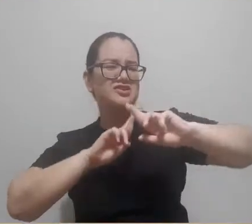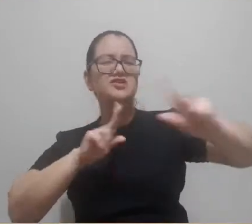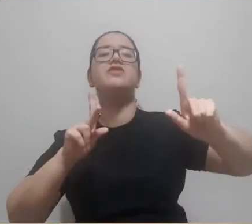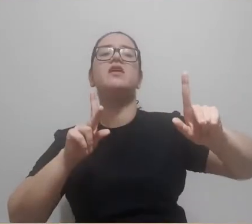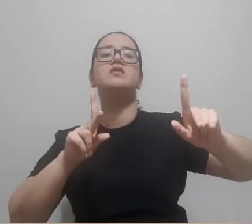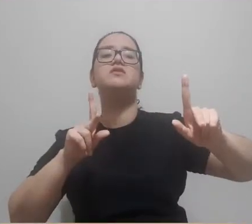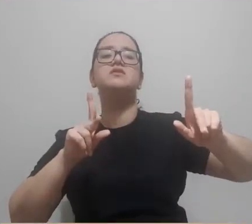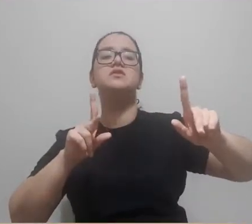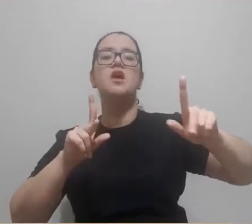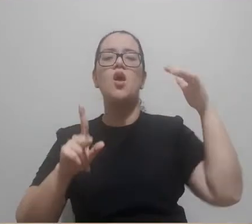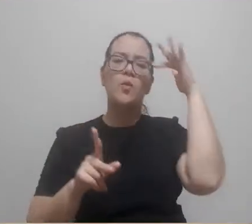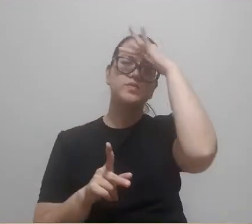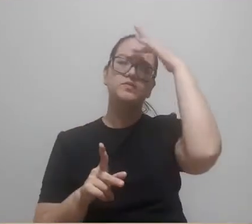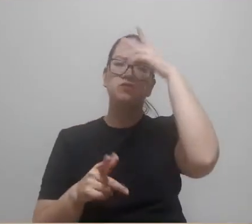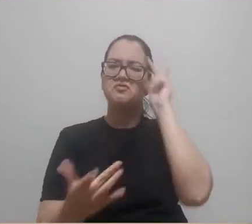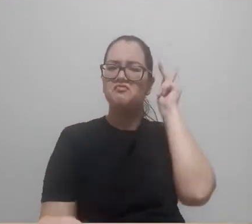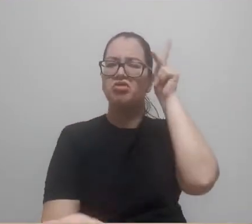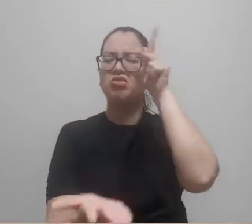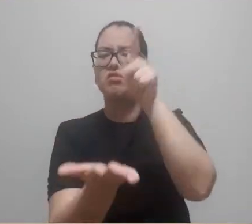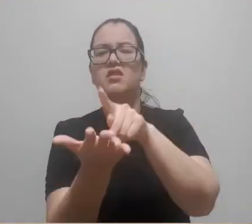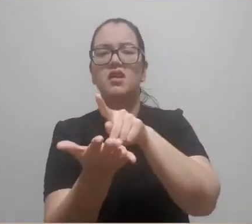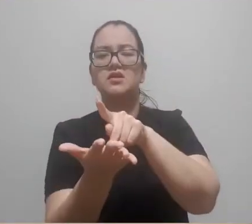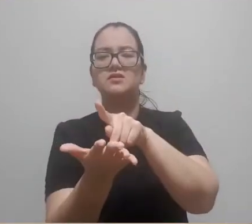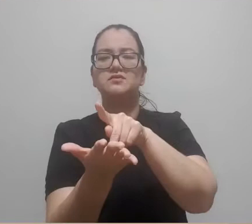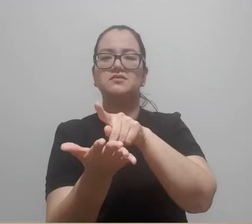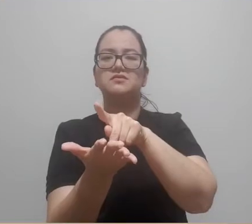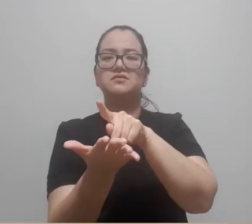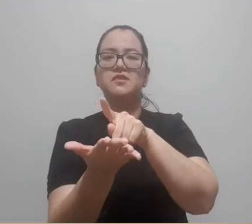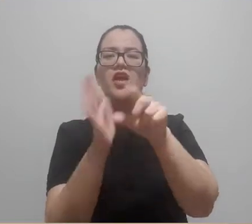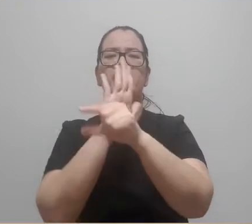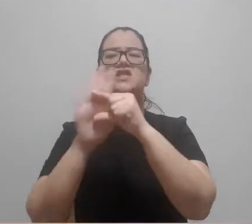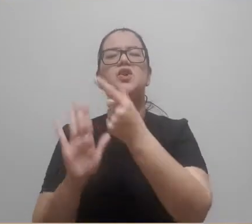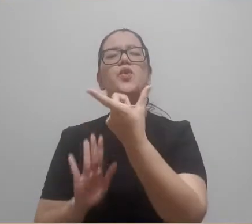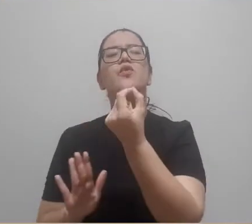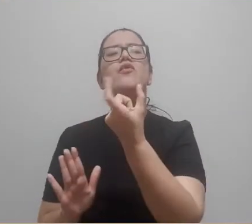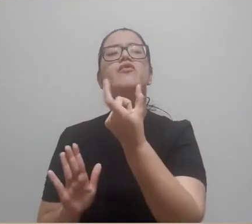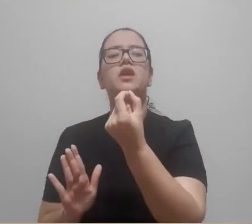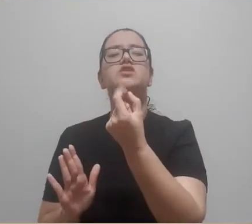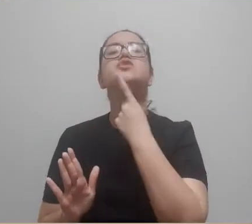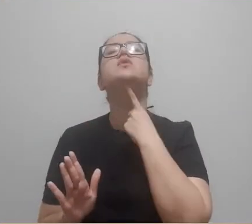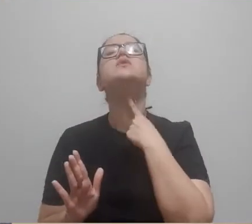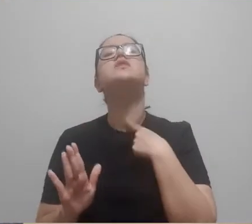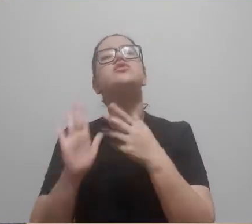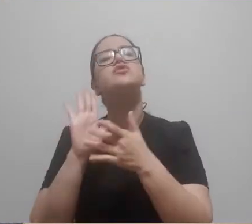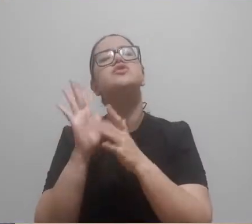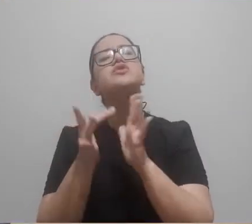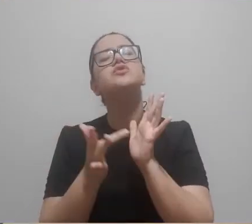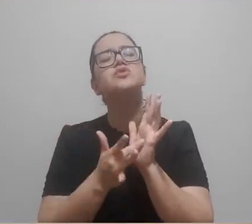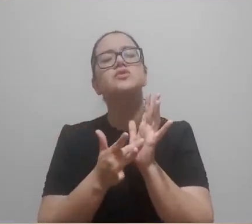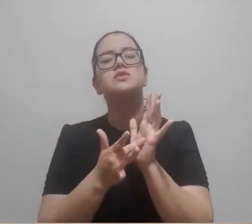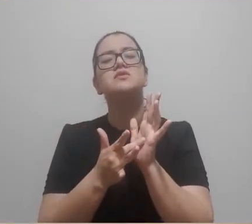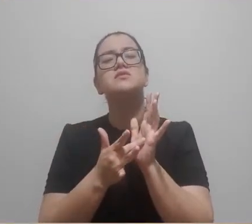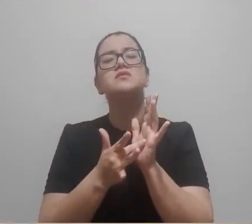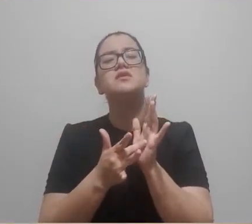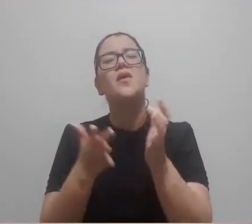uma verdadeira espiritualidade que excede. É esse o desejo do versículo 20, que Jesus estava falando para os seus discípulos: olha, eu vim